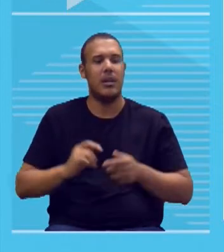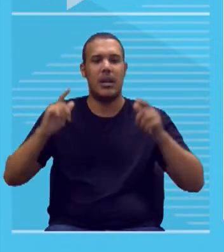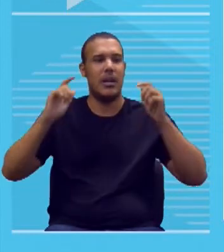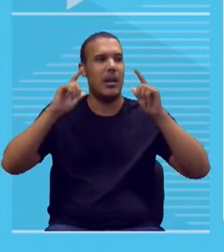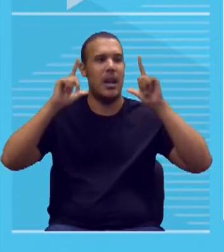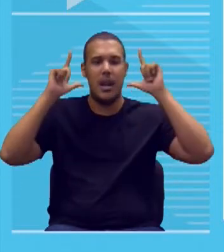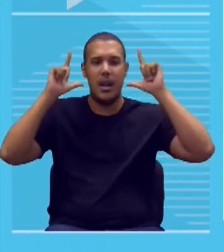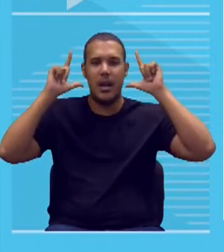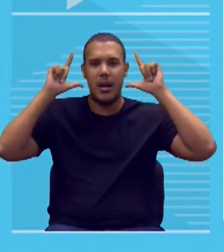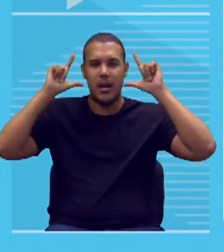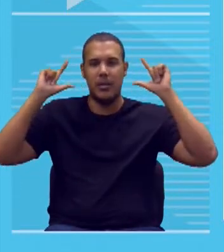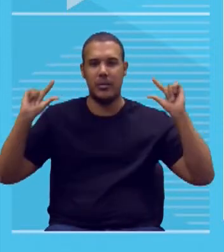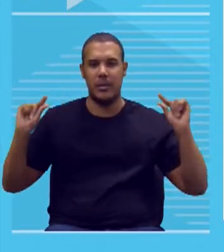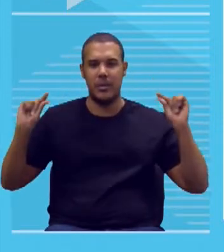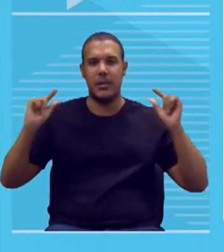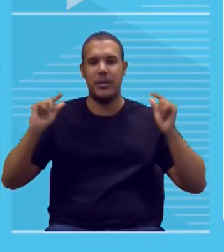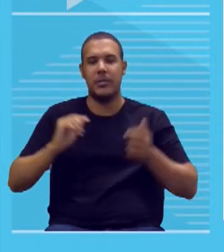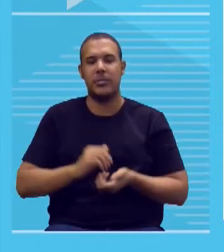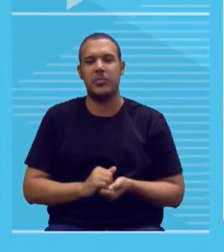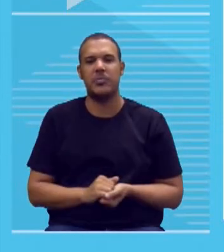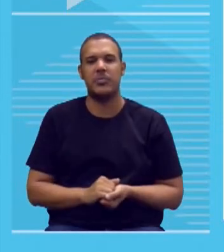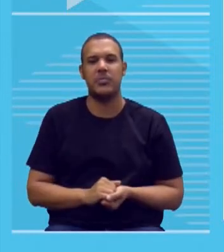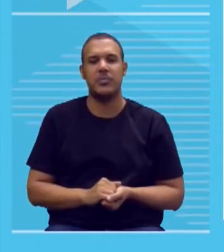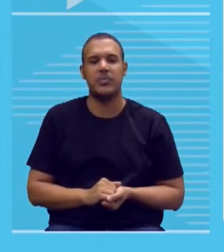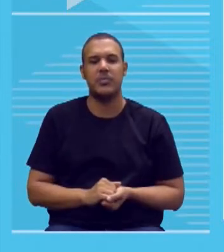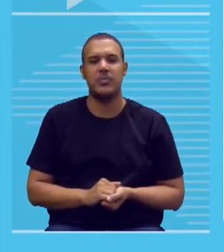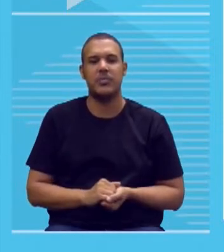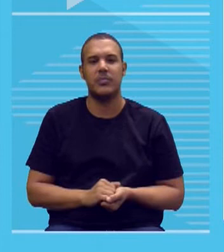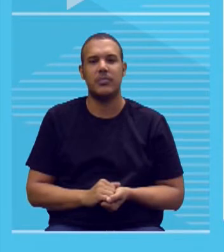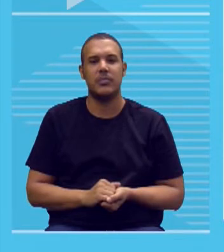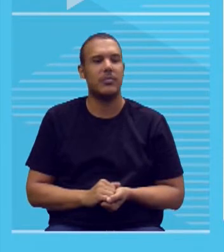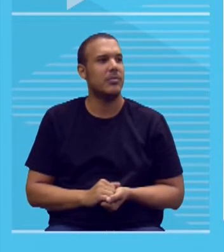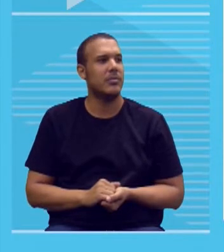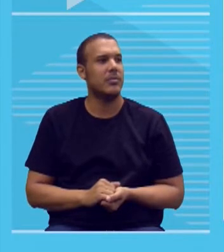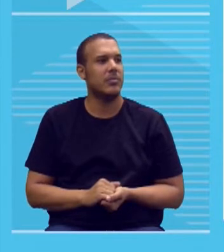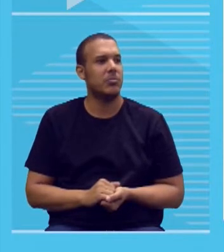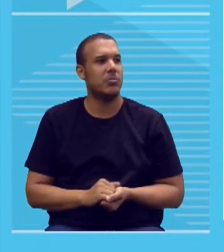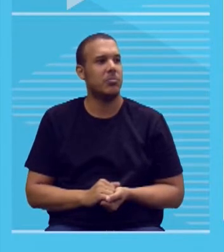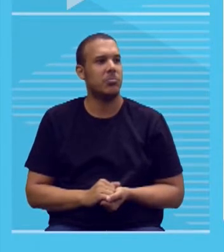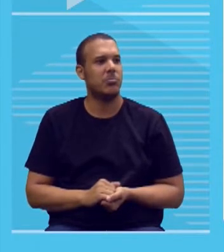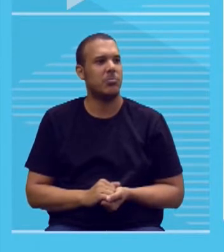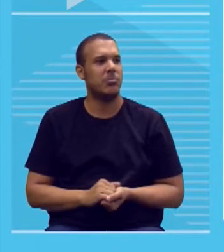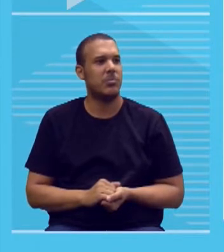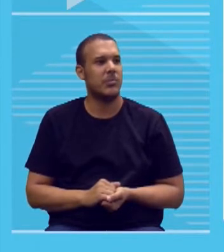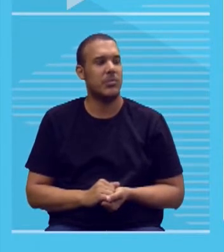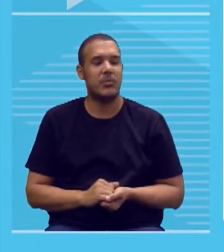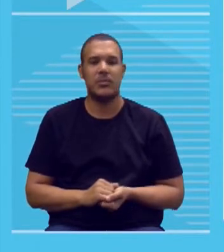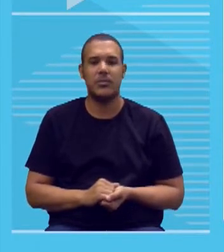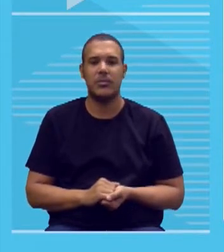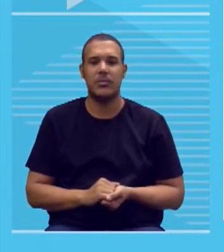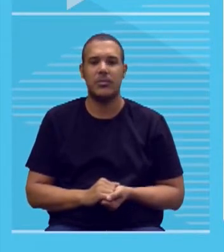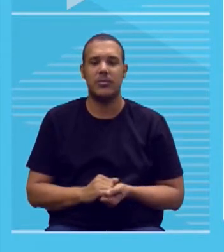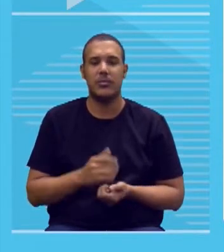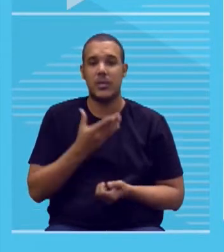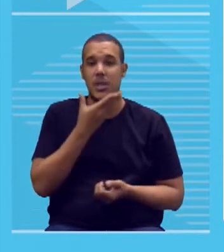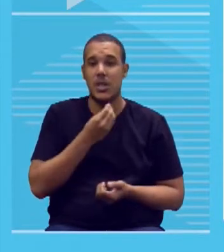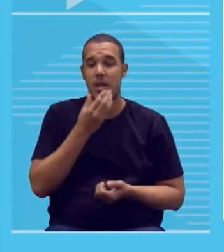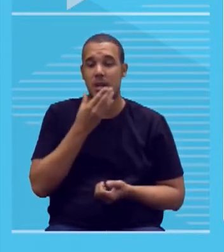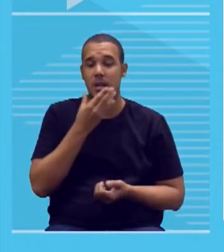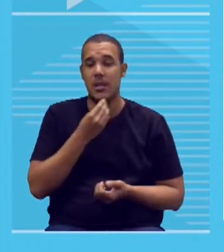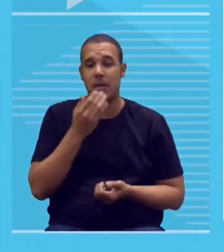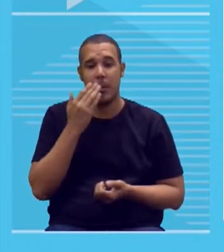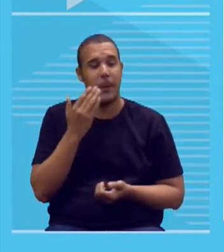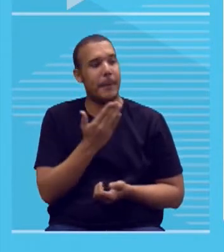Antoine de Monet ao nome do cara Maria passou esse rapaz aí eu voltar esse rapaz aí